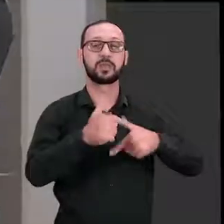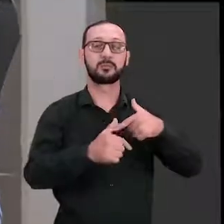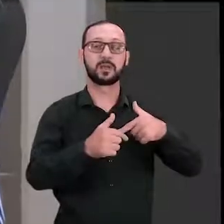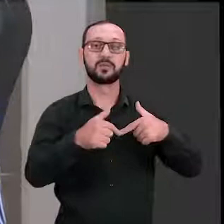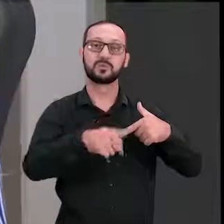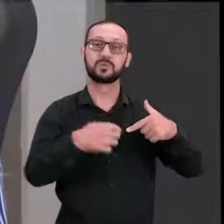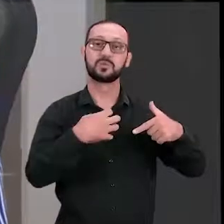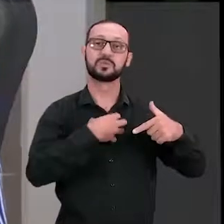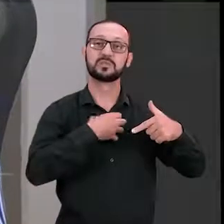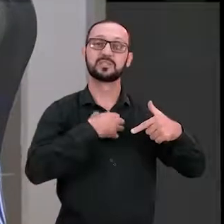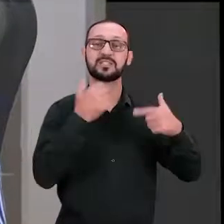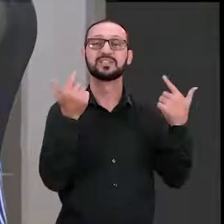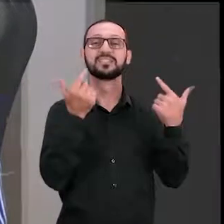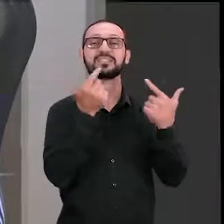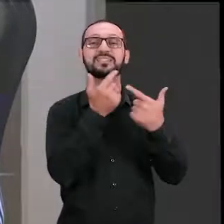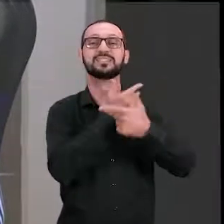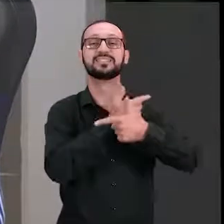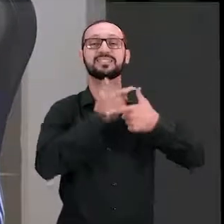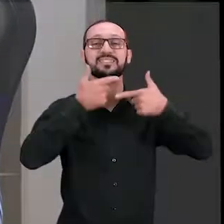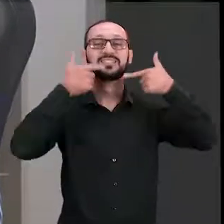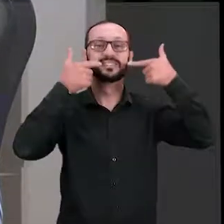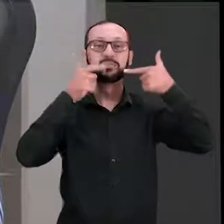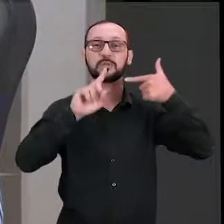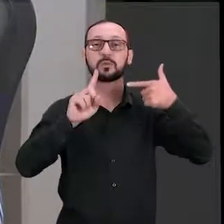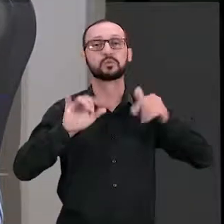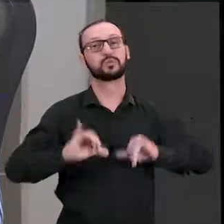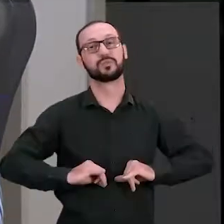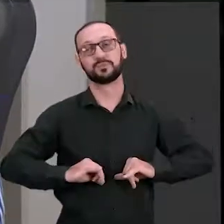que ser um meio de diversão da gente e não de